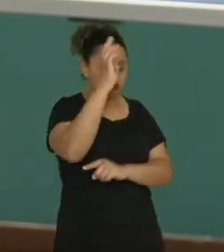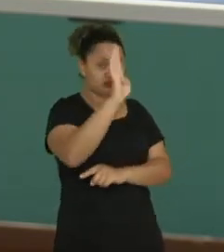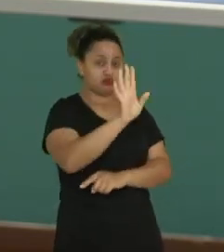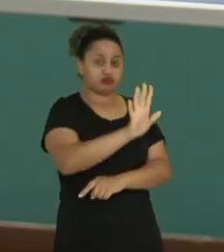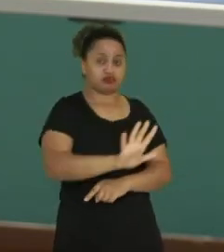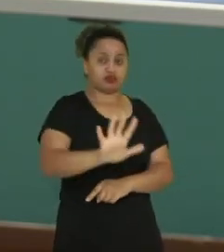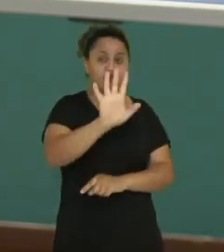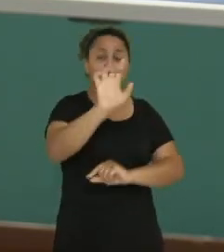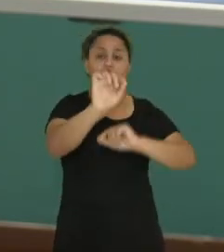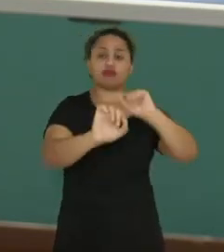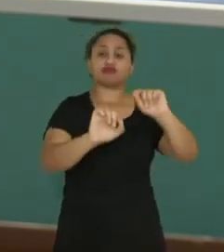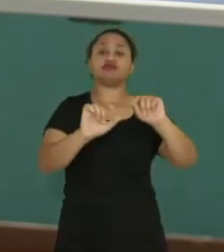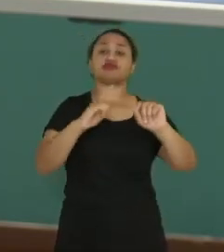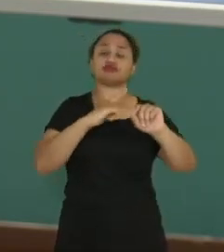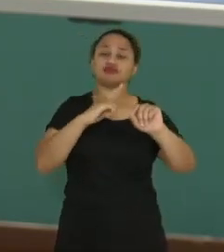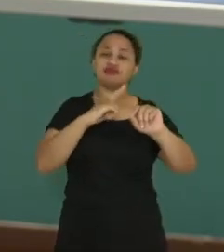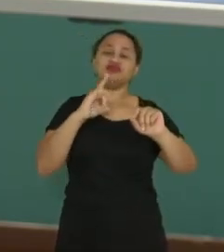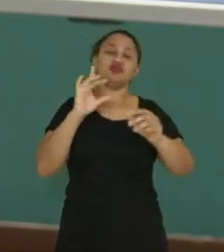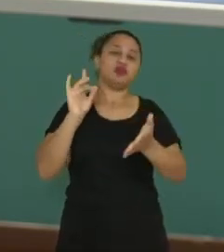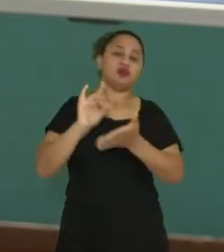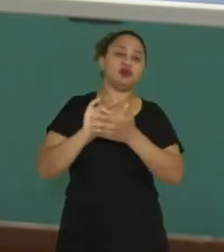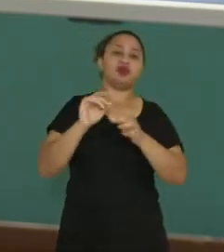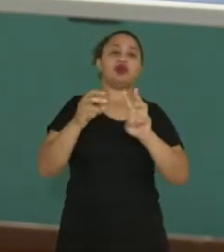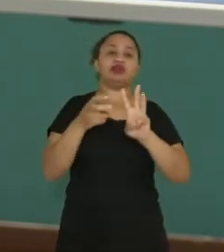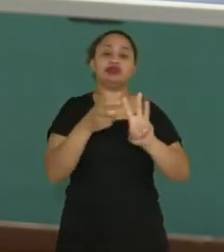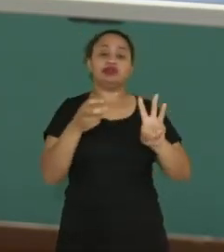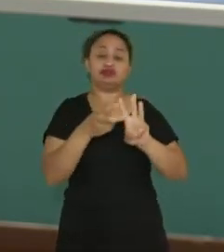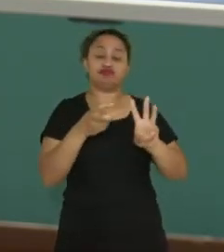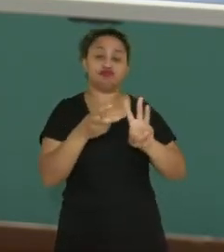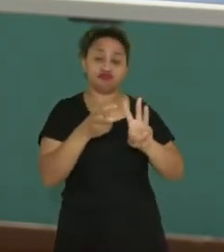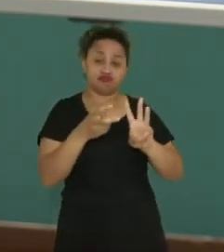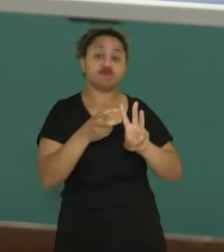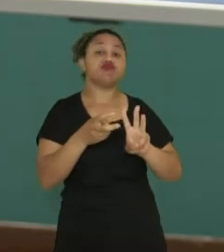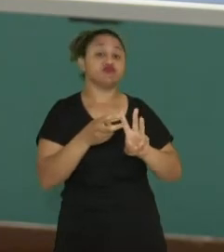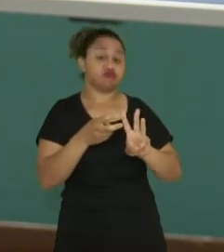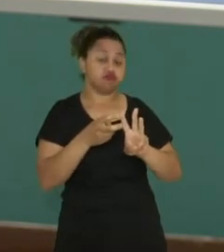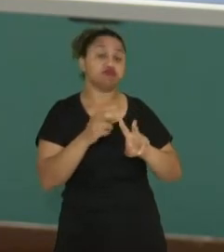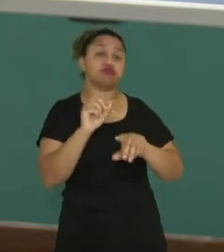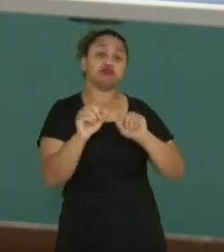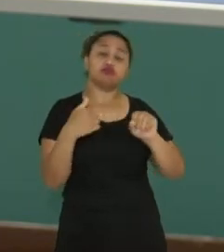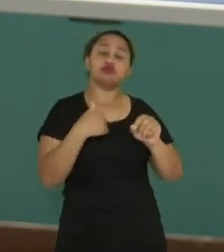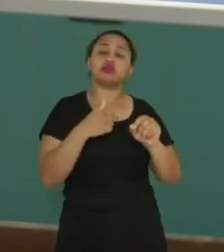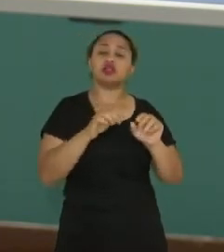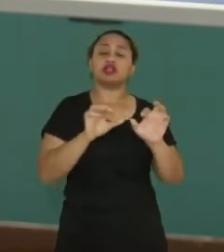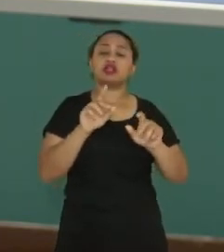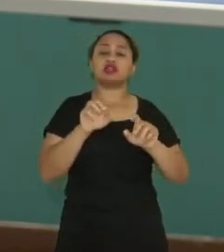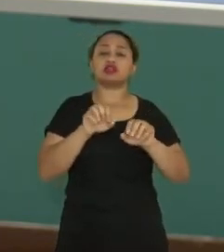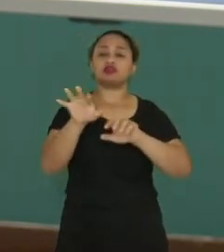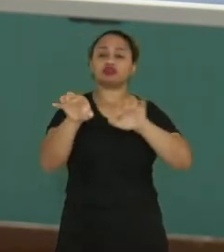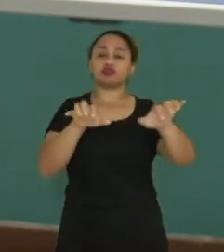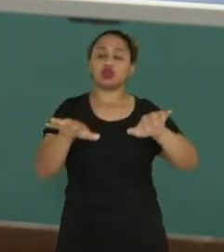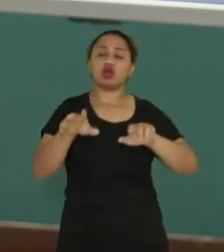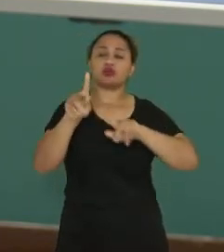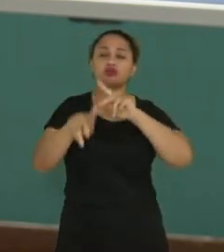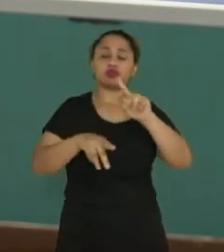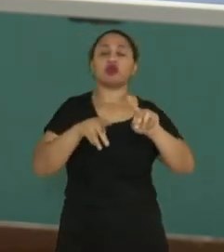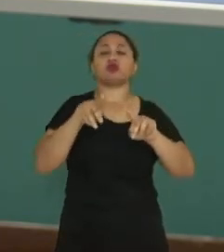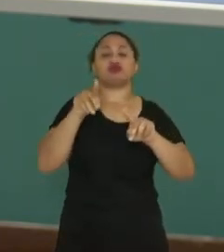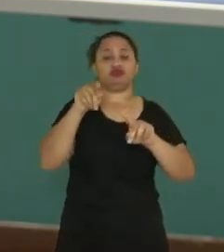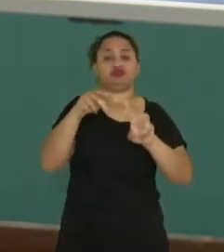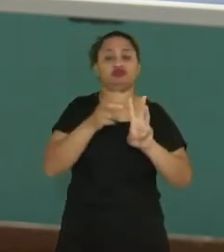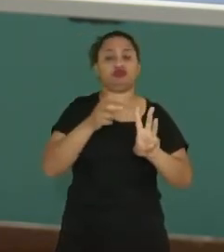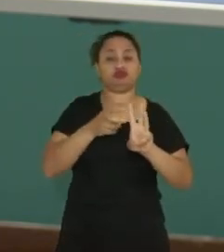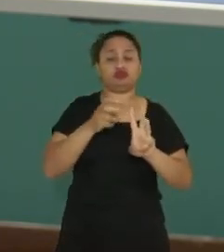da presença indígena, né, dos povos originários. E essa distribuição desses povos originários aqui no Paraná, ela